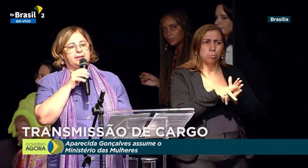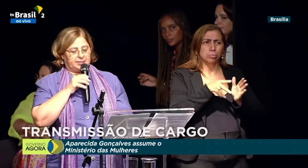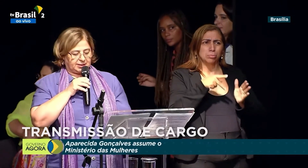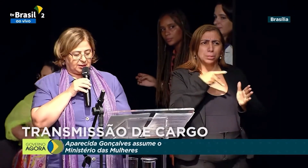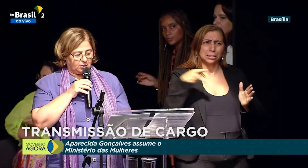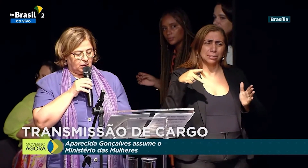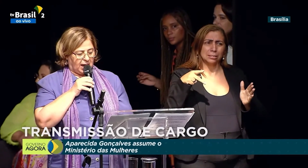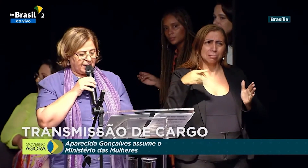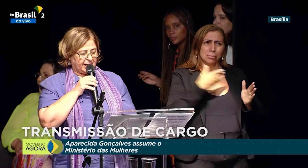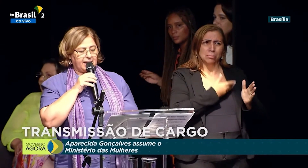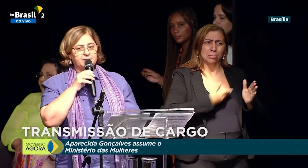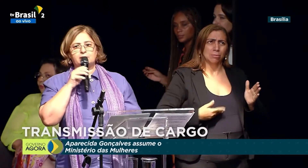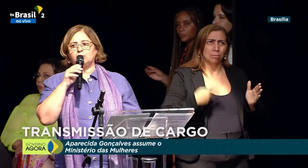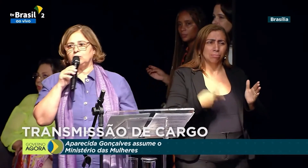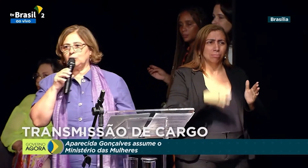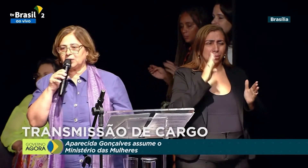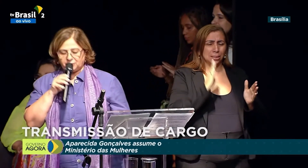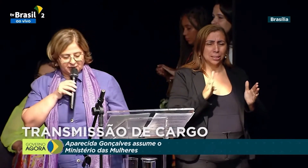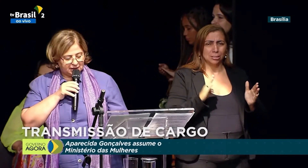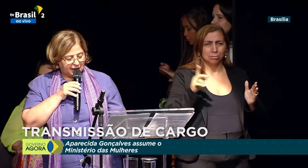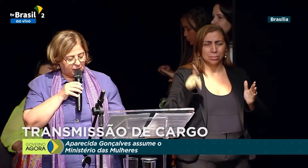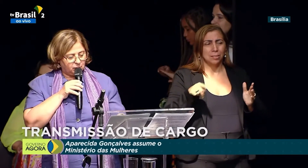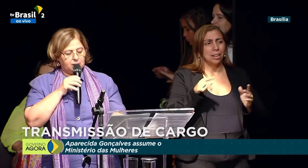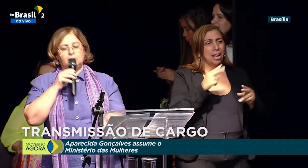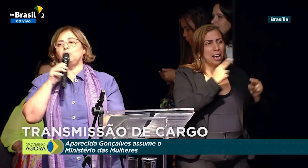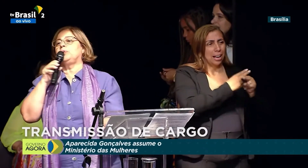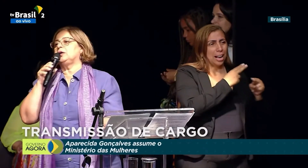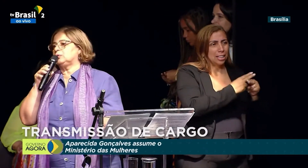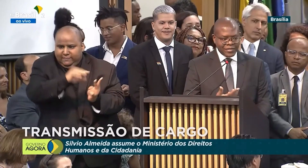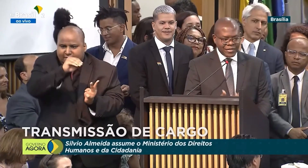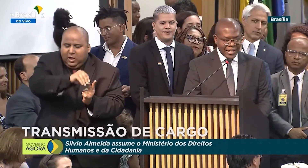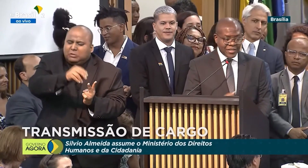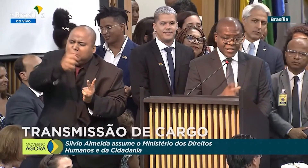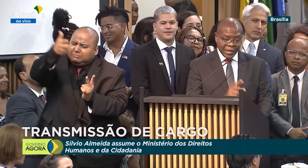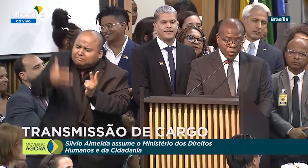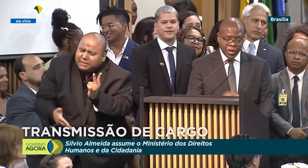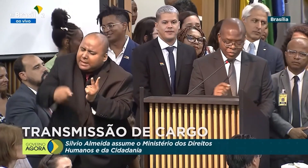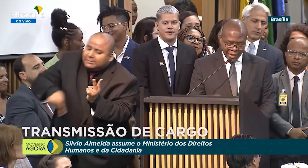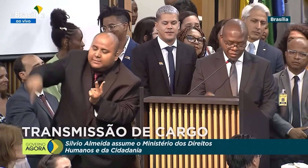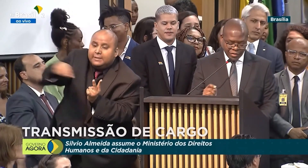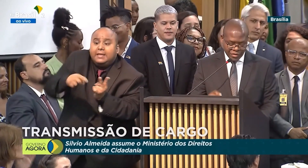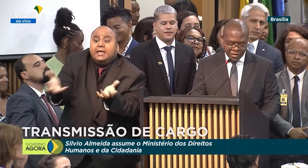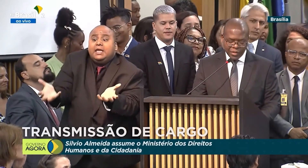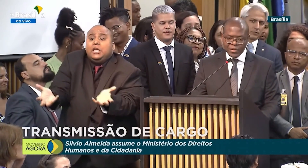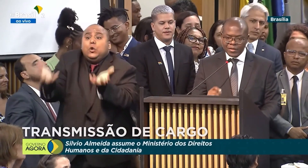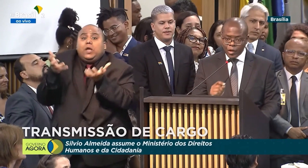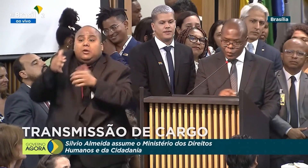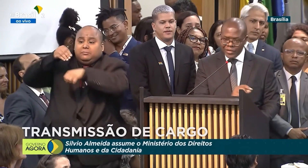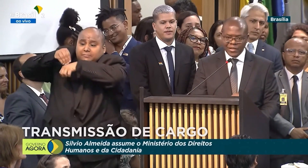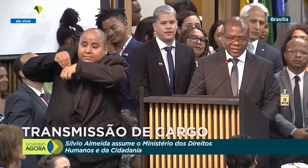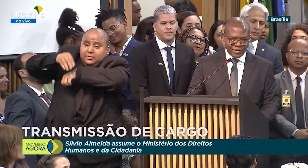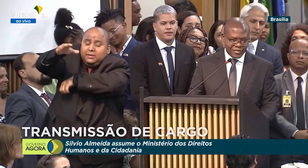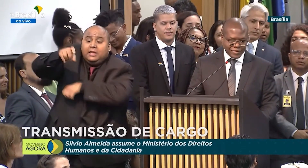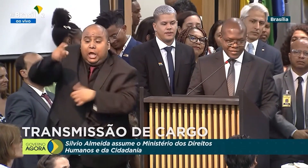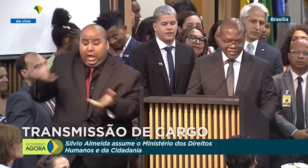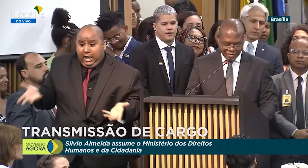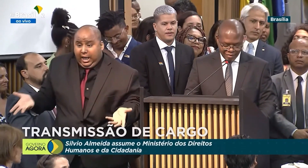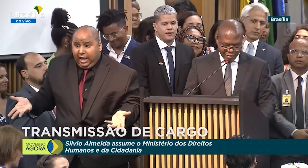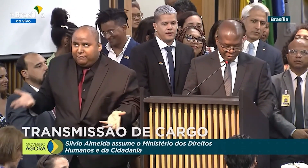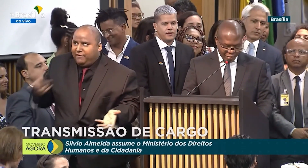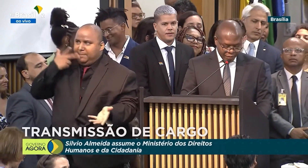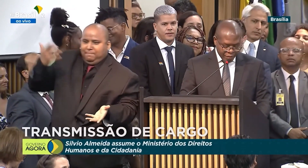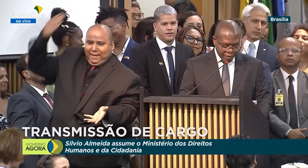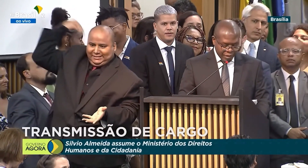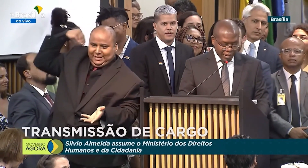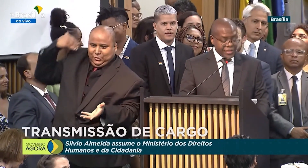Na posse, os novos líderes criticaram a gestão anterior. No Ministério dos Direitos Humanos e Minorias, assumiu o advogado